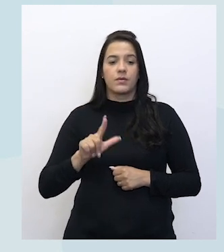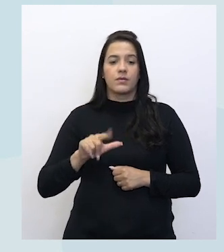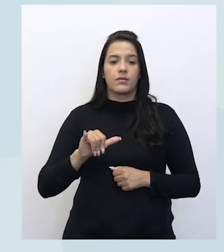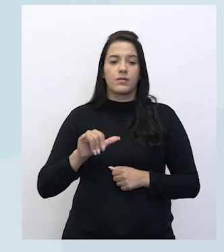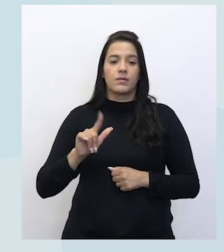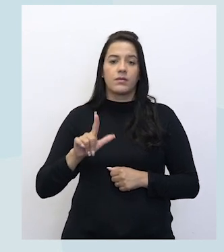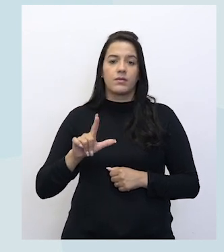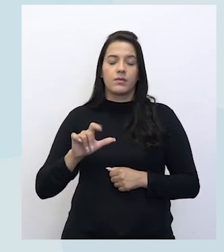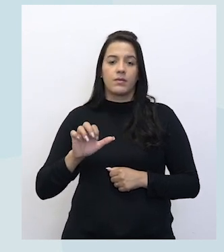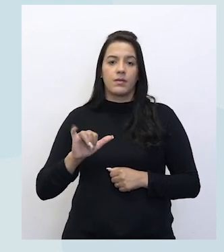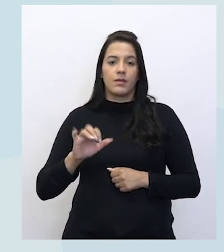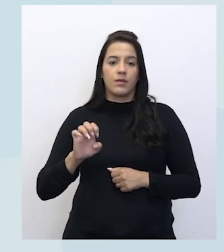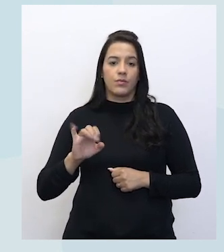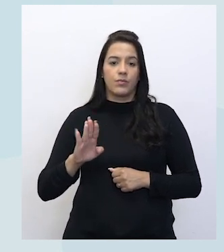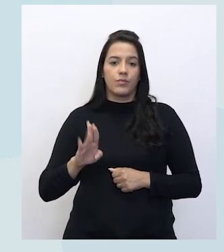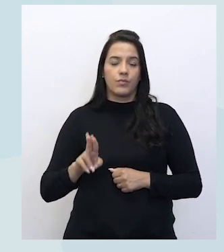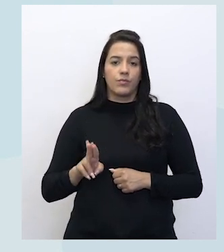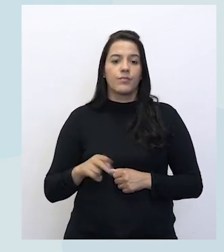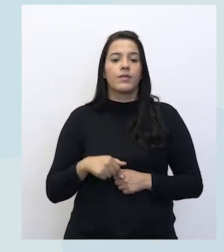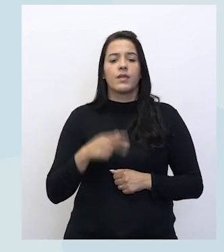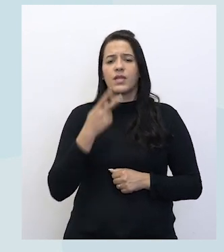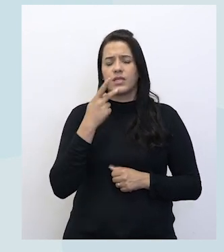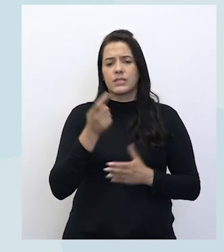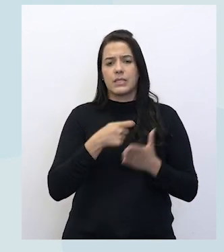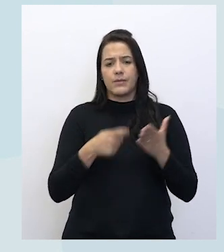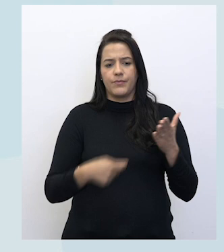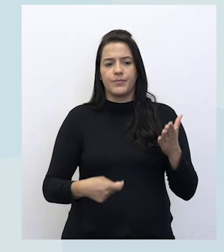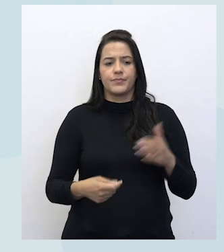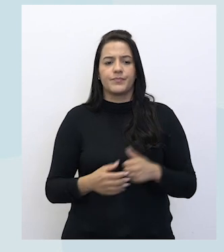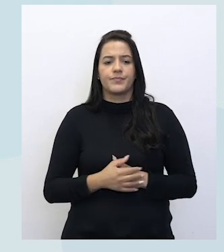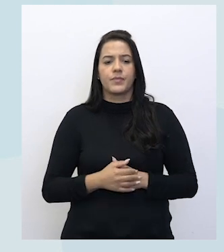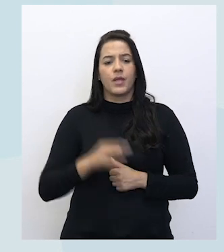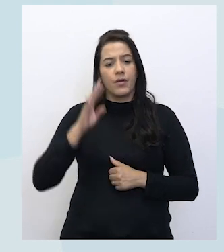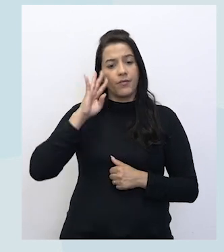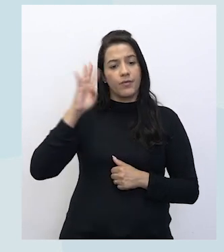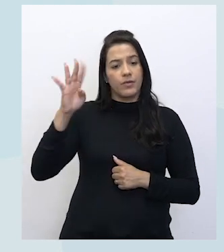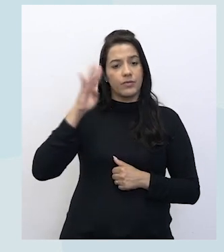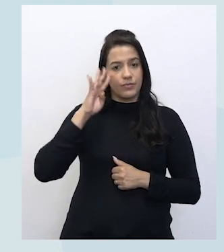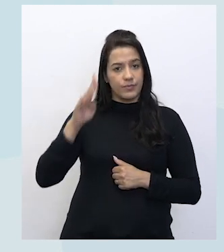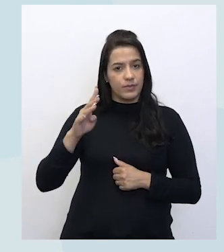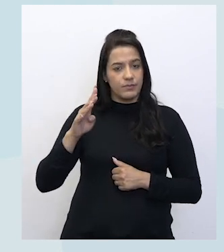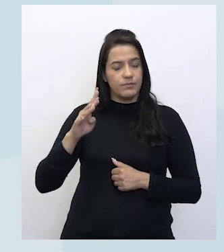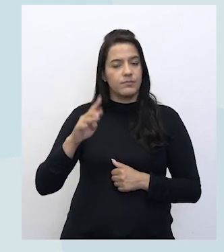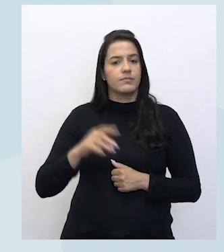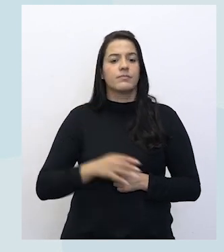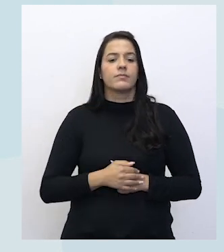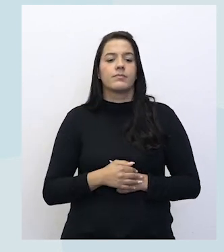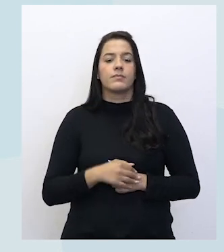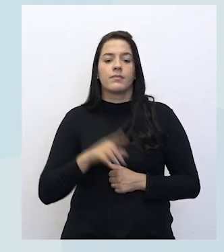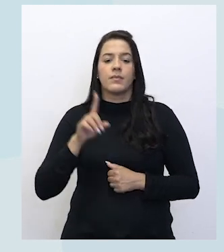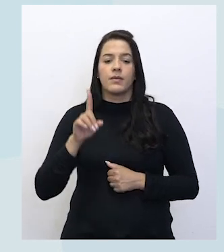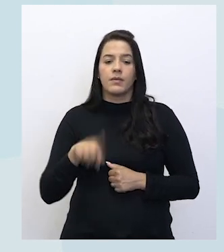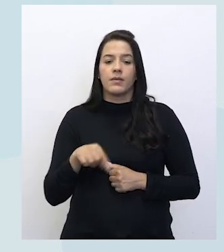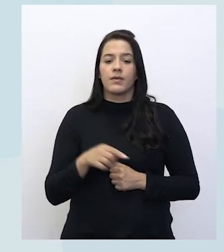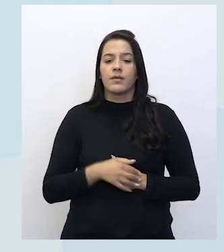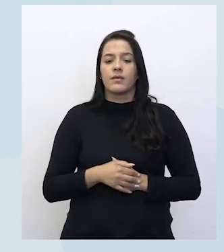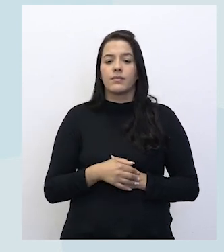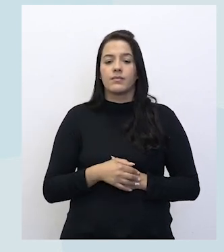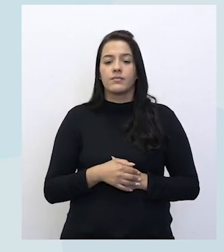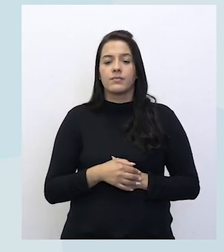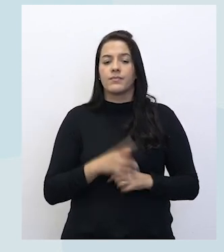em que ele disse assim, ele escreveu assim: filosofia é o que